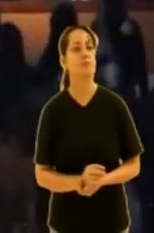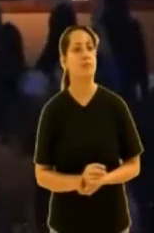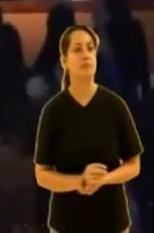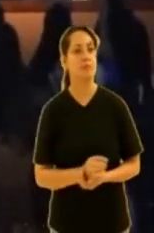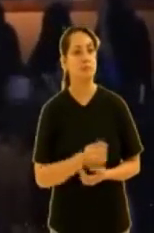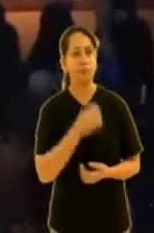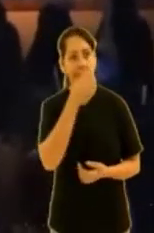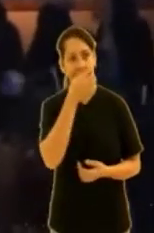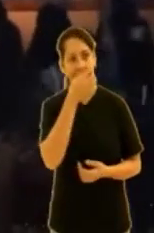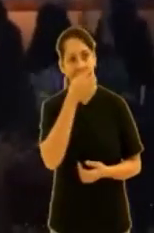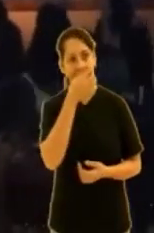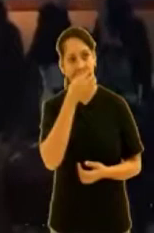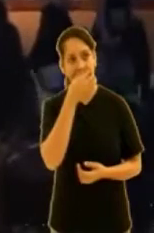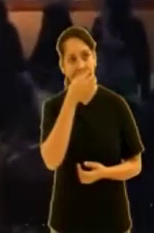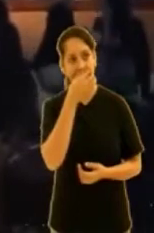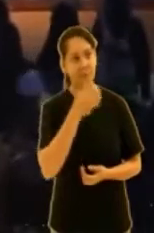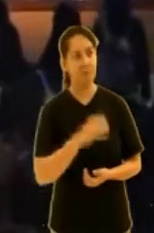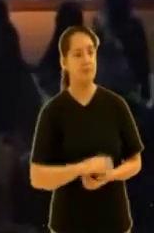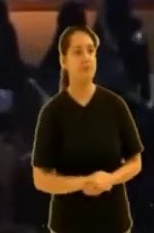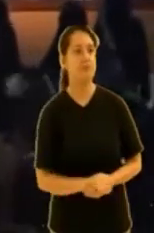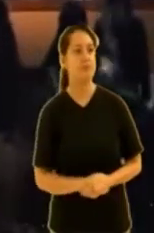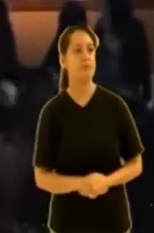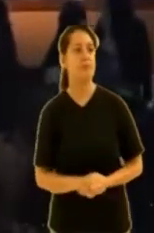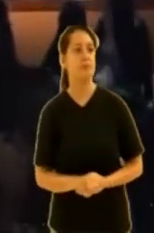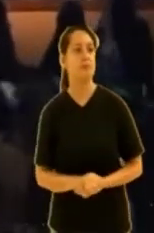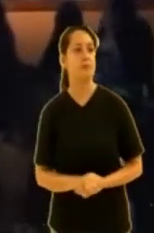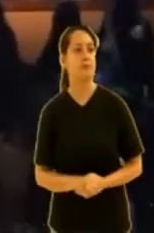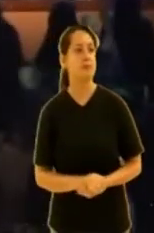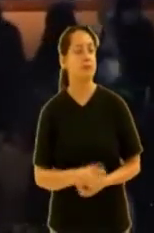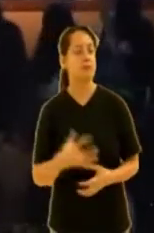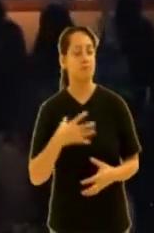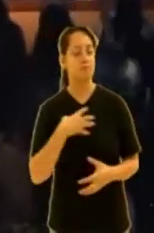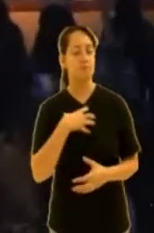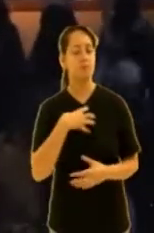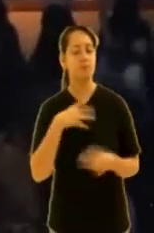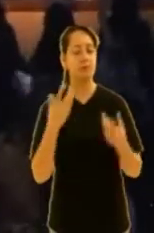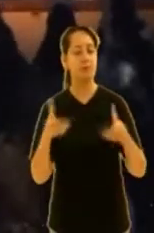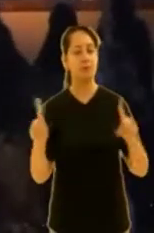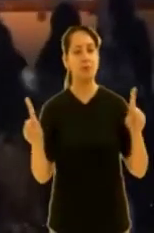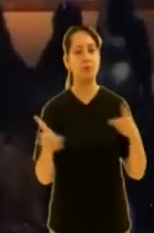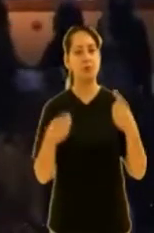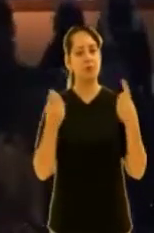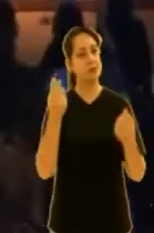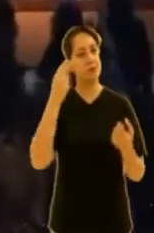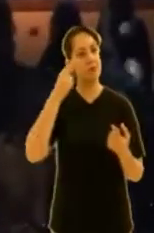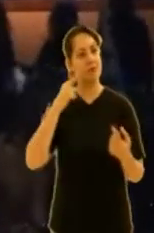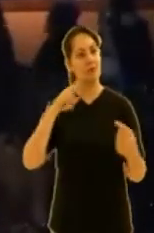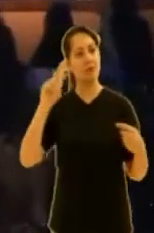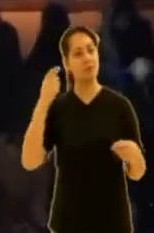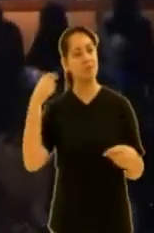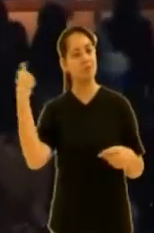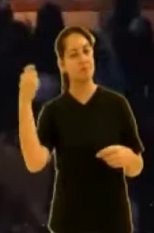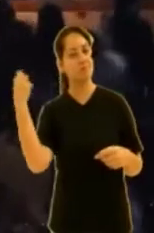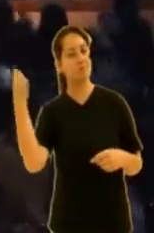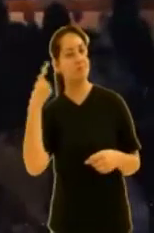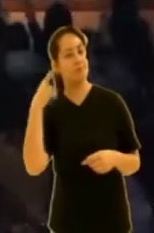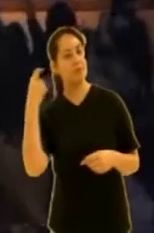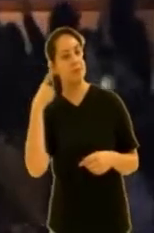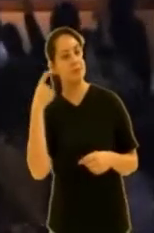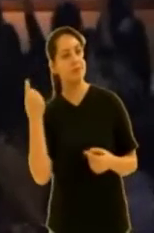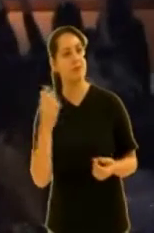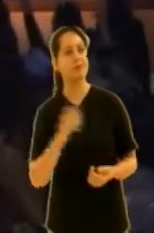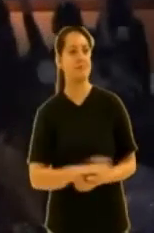Melhora o meu. Sente a música, olha o vento. Tudo rock rock na música.